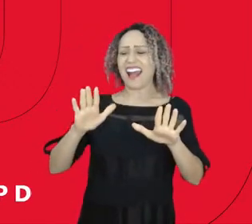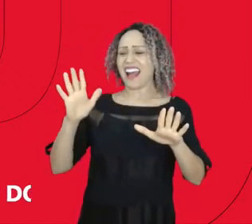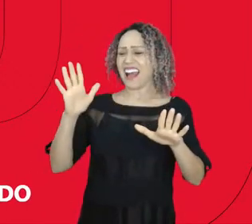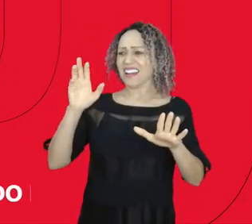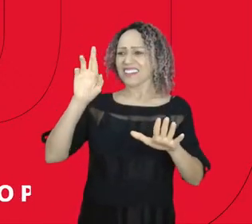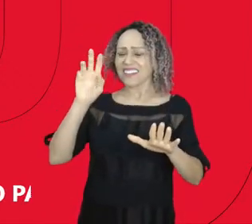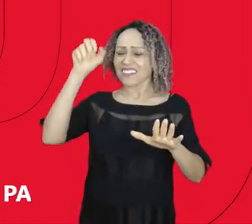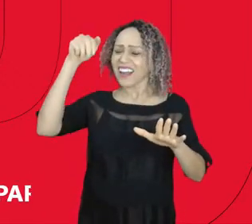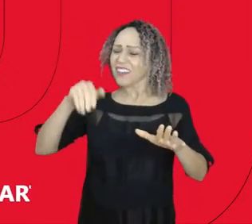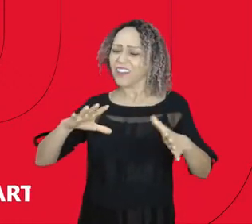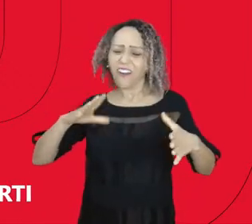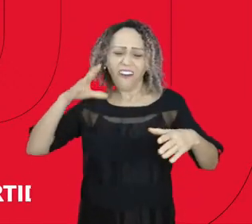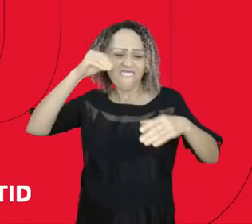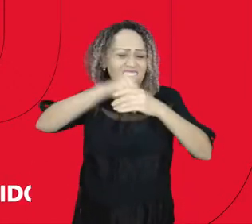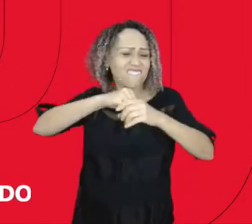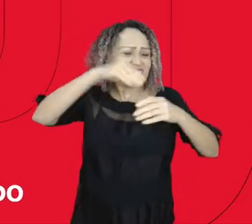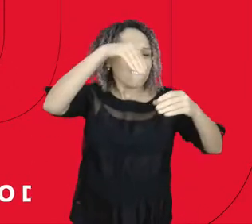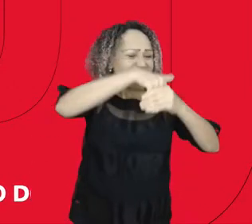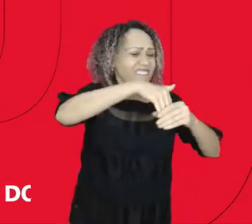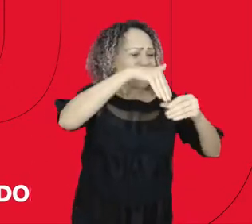Vamos embora, companheiro!